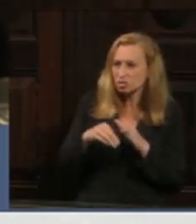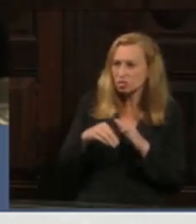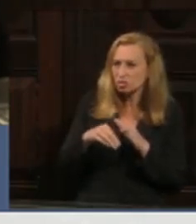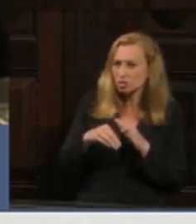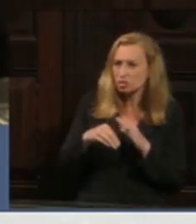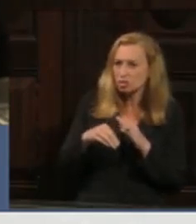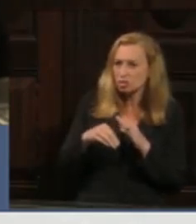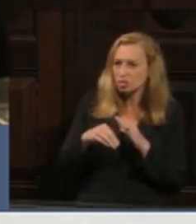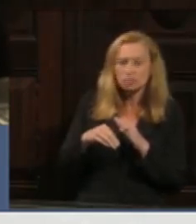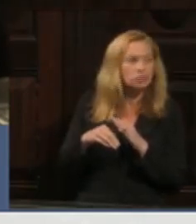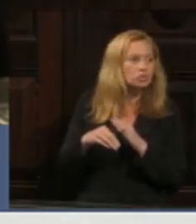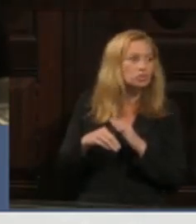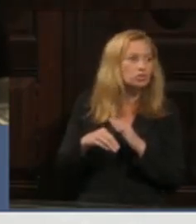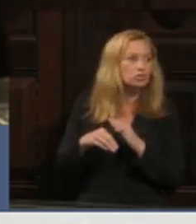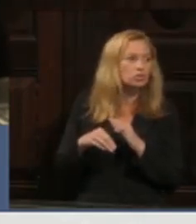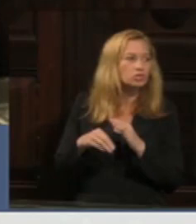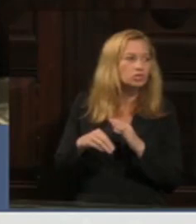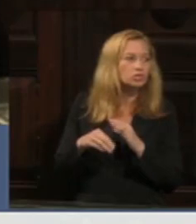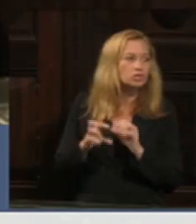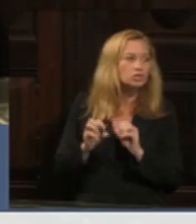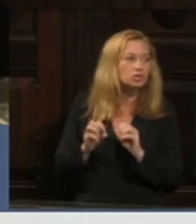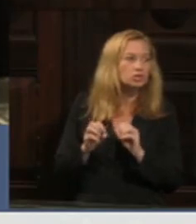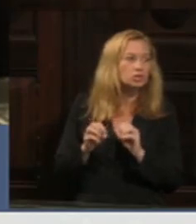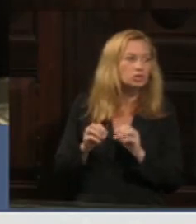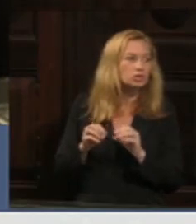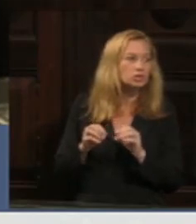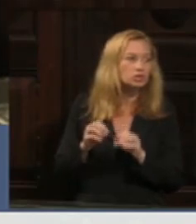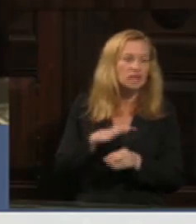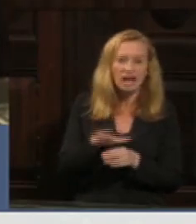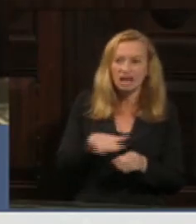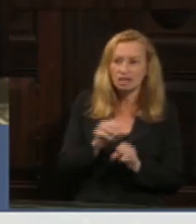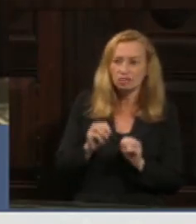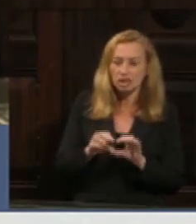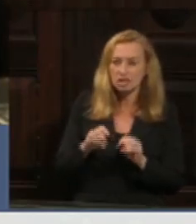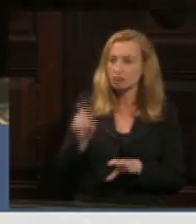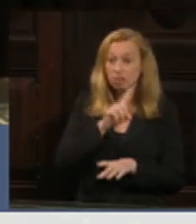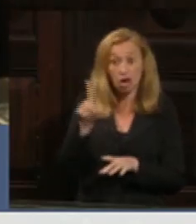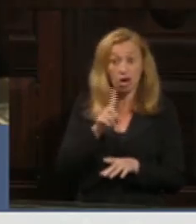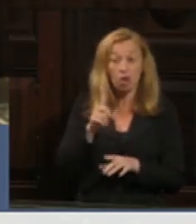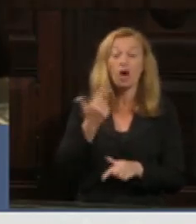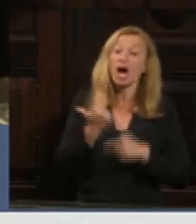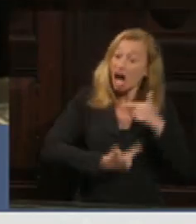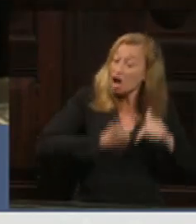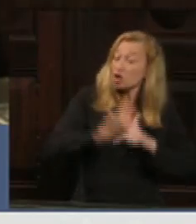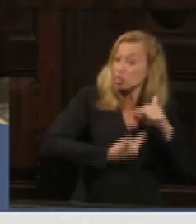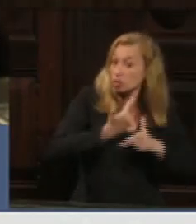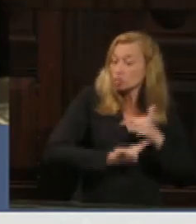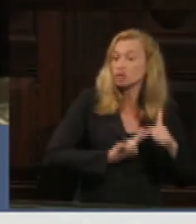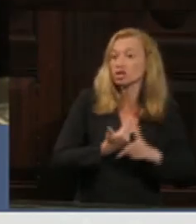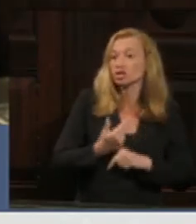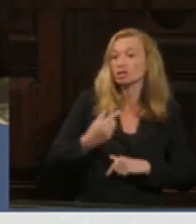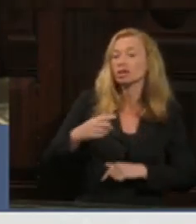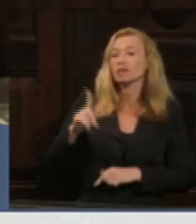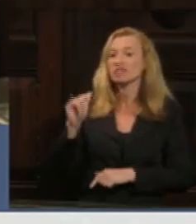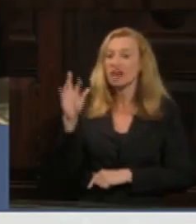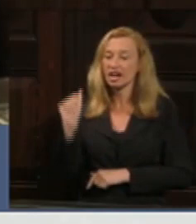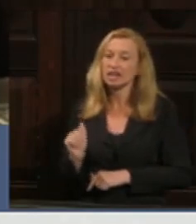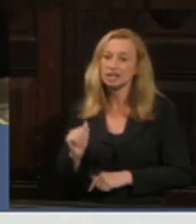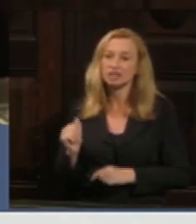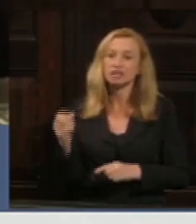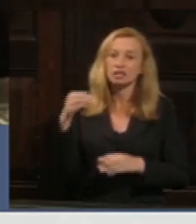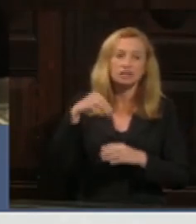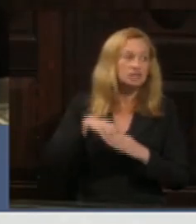garantir o direito à educação. A luta por matrícula é a luta pela garantia do direito à educação, que é o direito